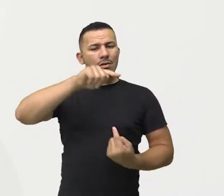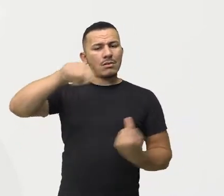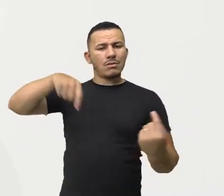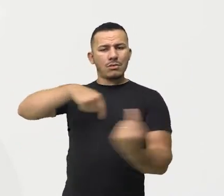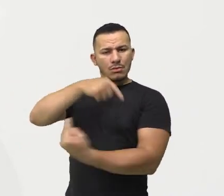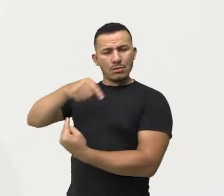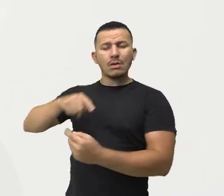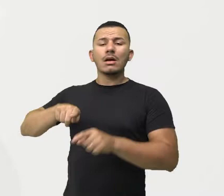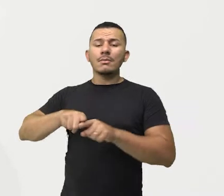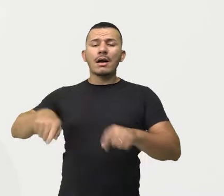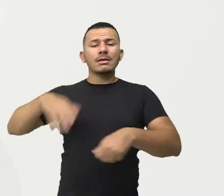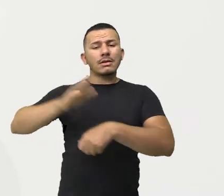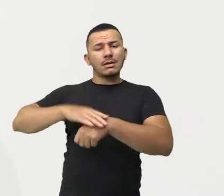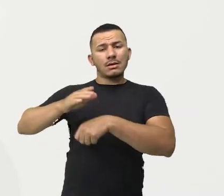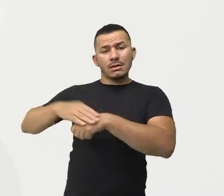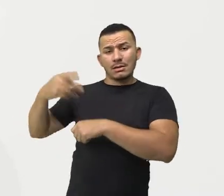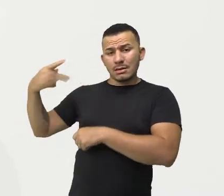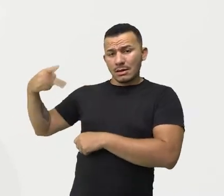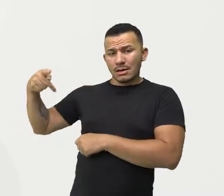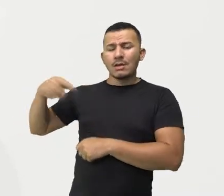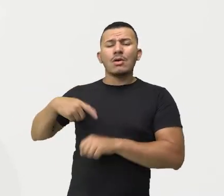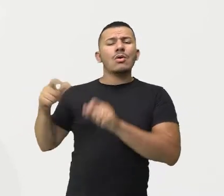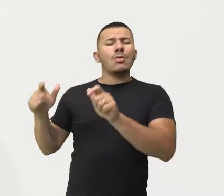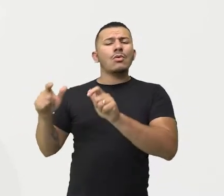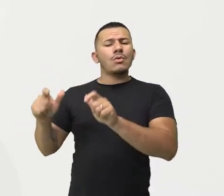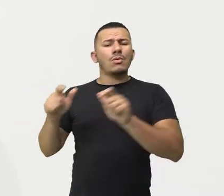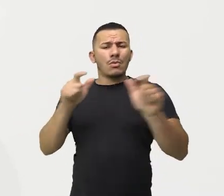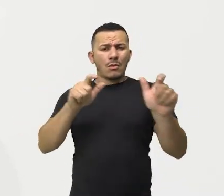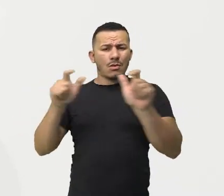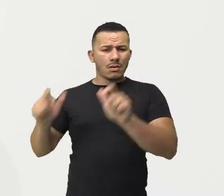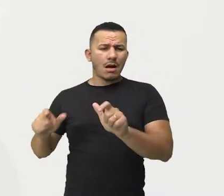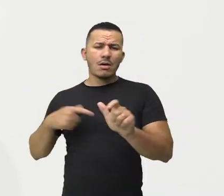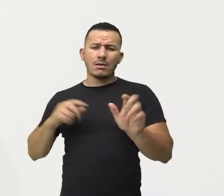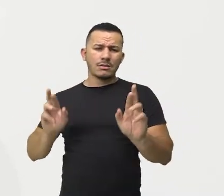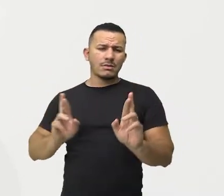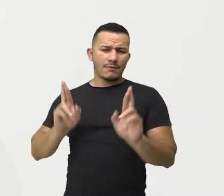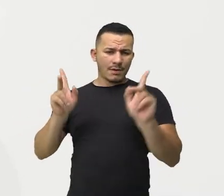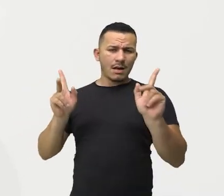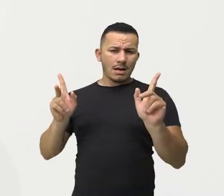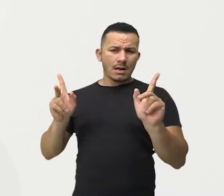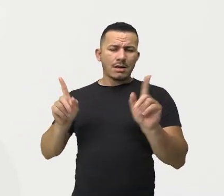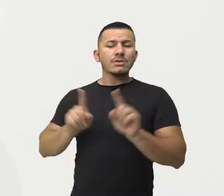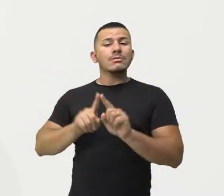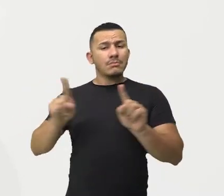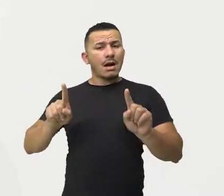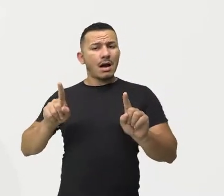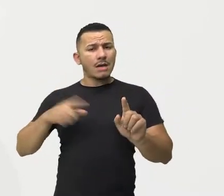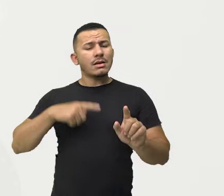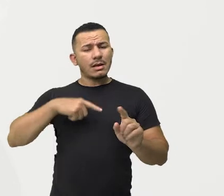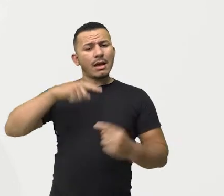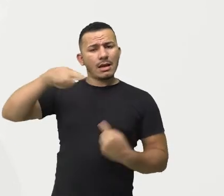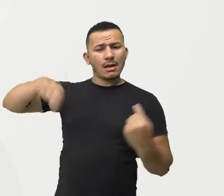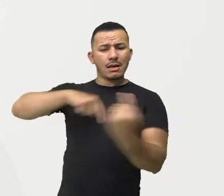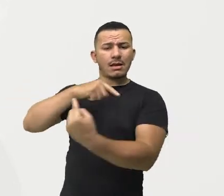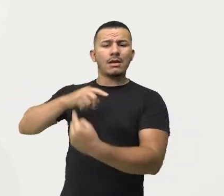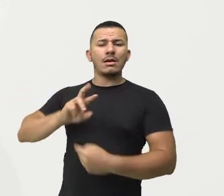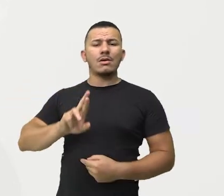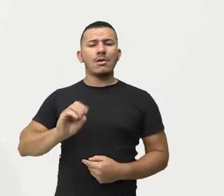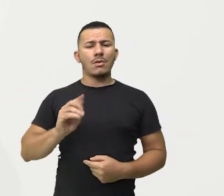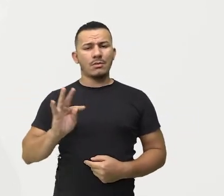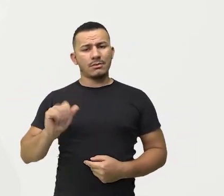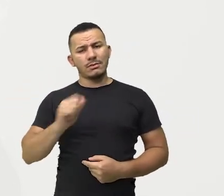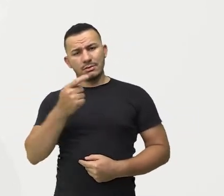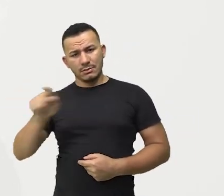que aqui automaticamente o posicionamento dela vai ficar um pouco diferente, mas houve a rotação e